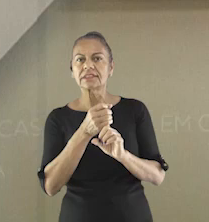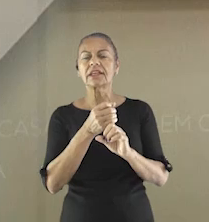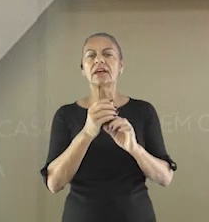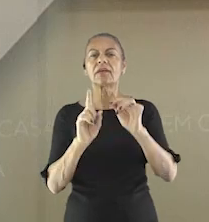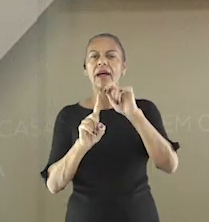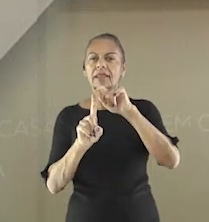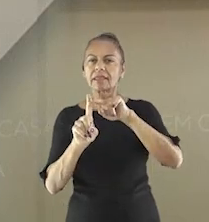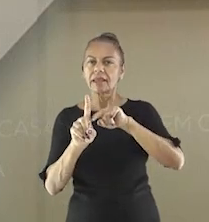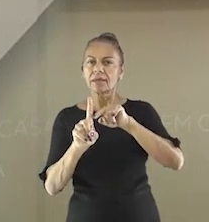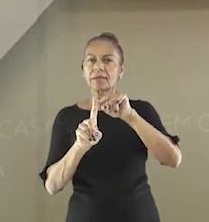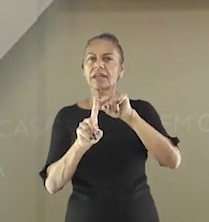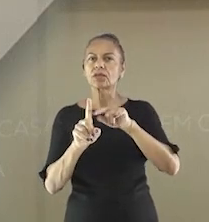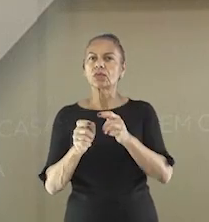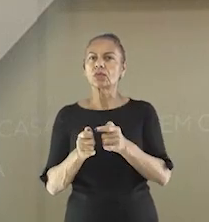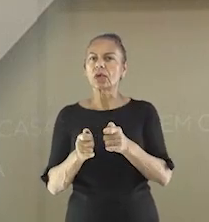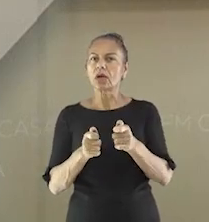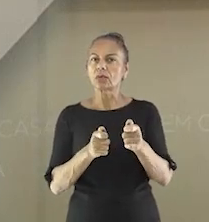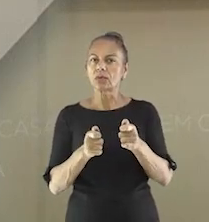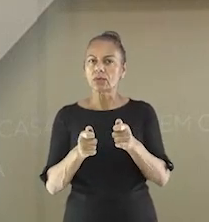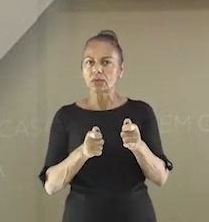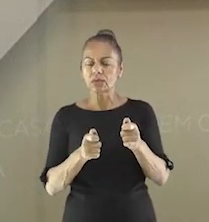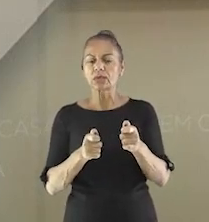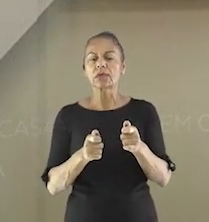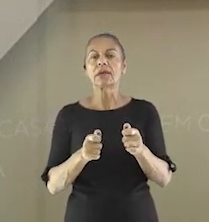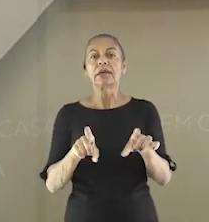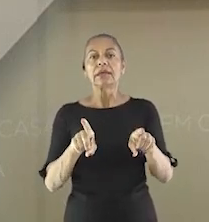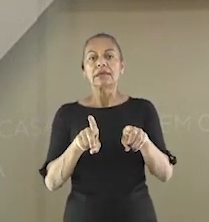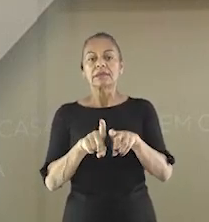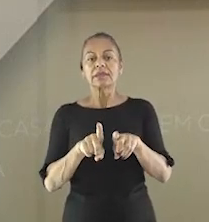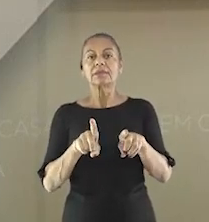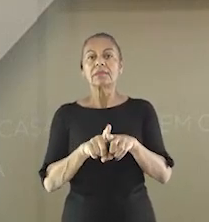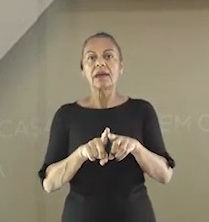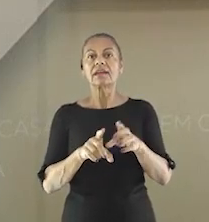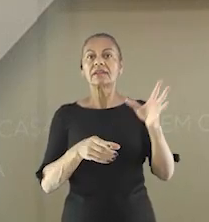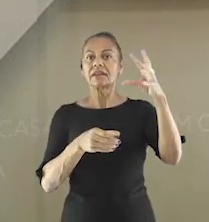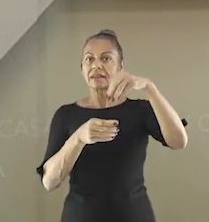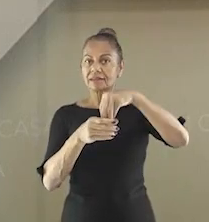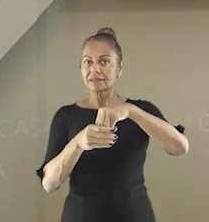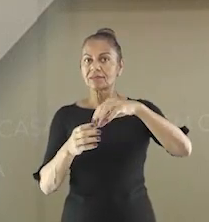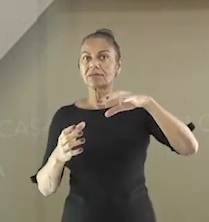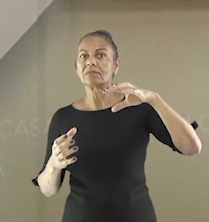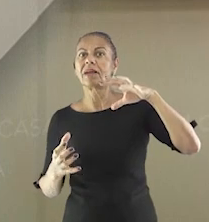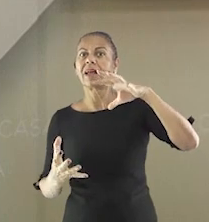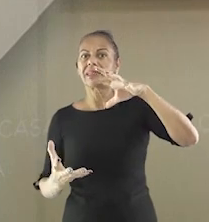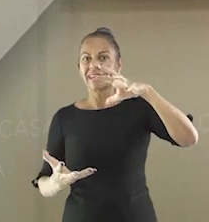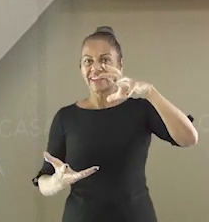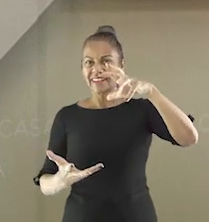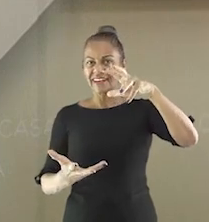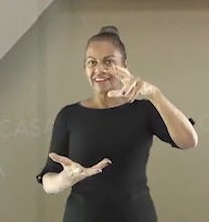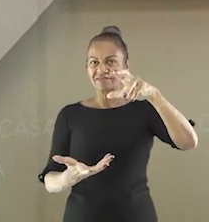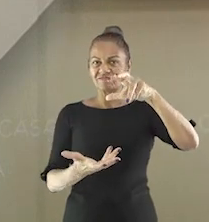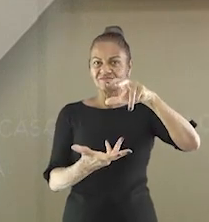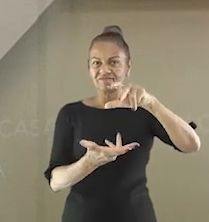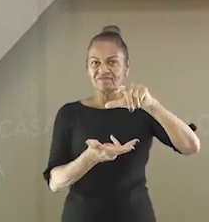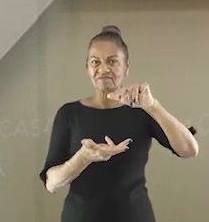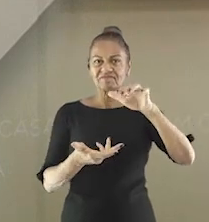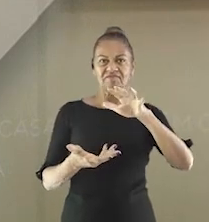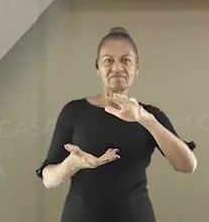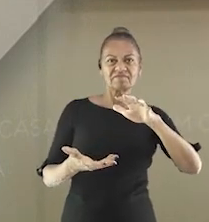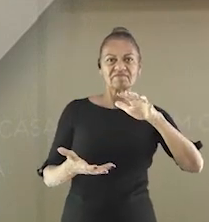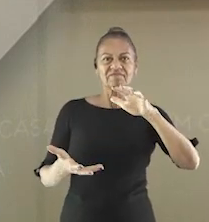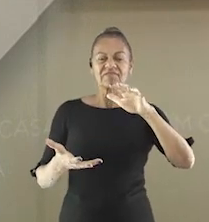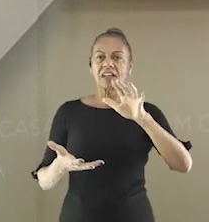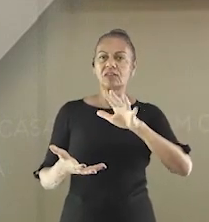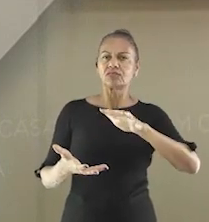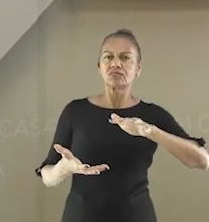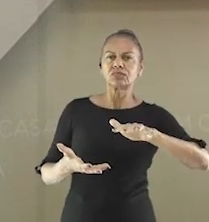temperatura do ambiente, também funciona no nosso planeta. Vocês sabiam? Pois é, nós vamos buscar entender como é que isso